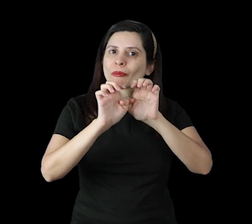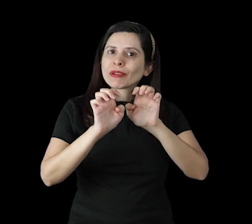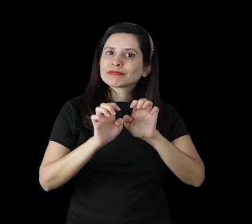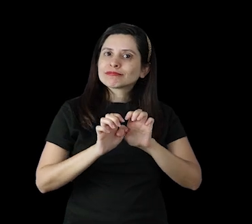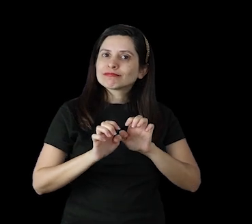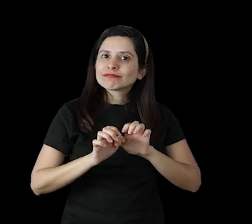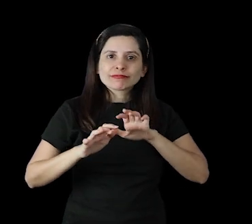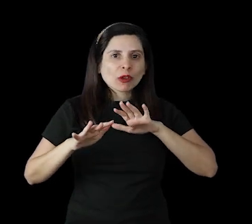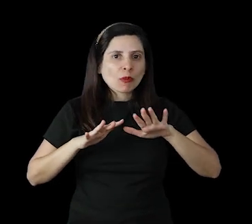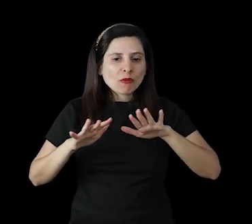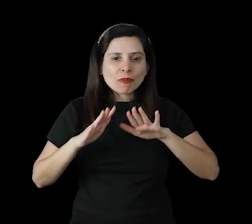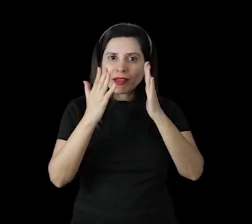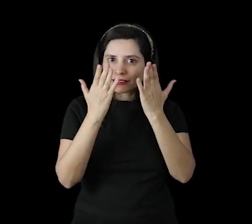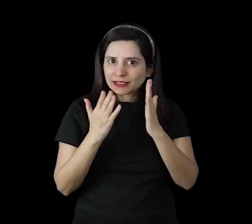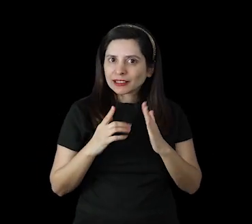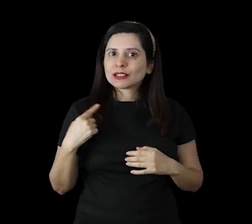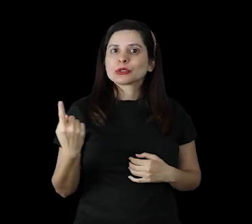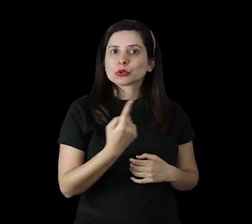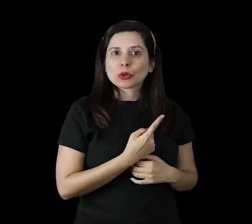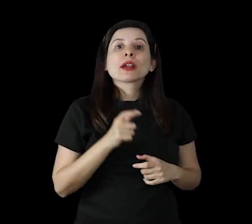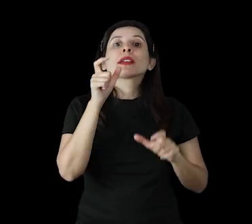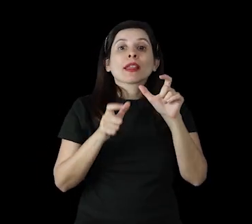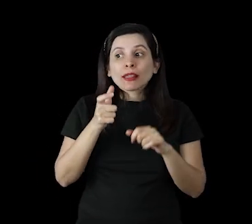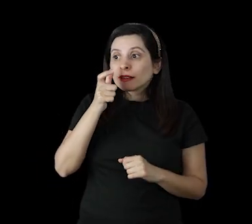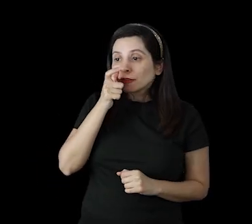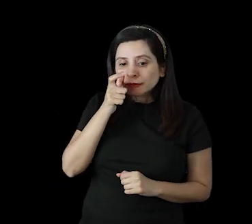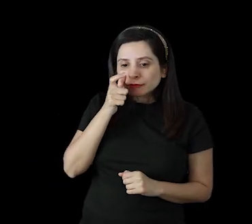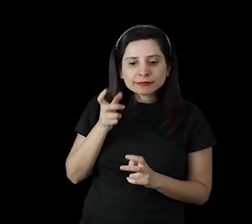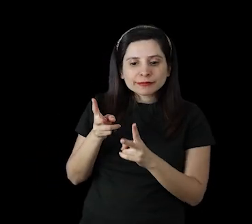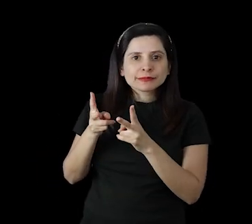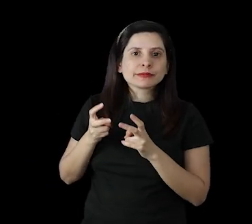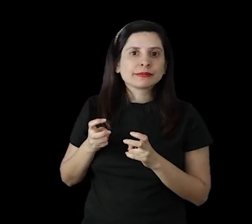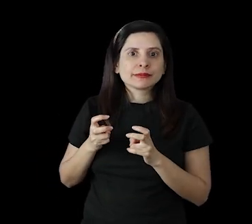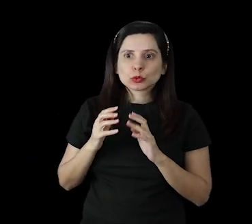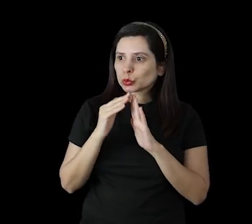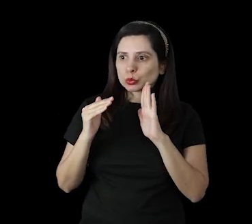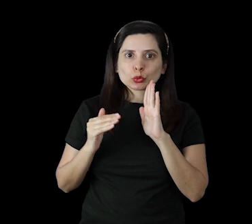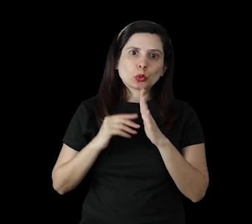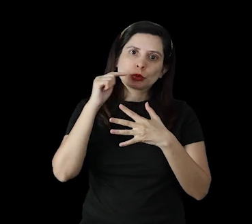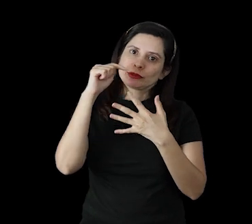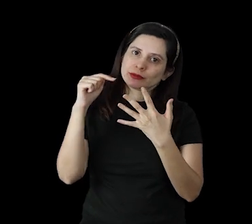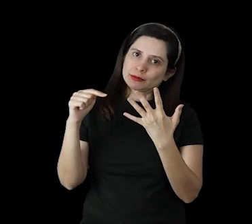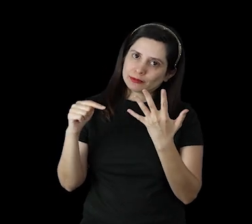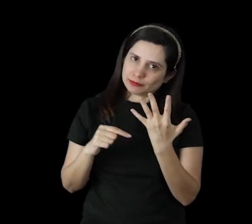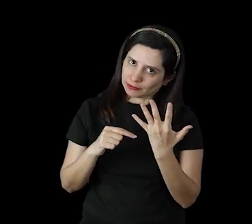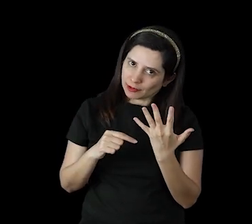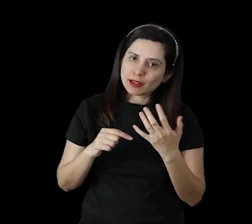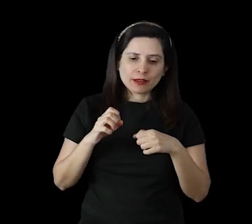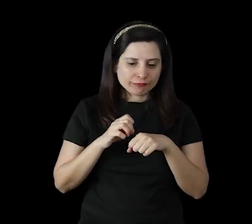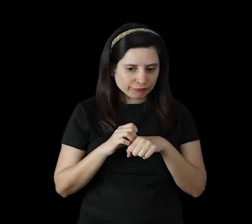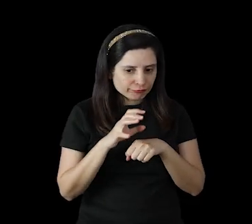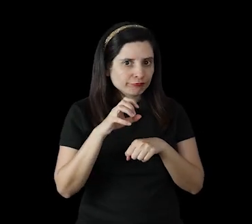uma ferramenta analítica nossa, porque quem está vendo o filme não está vendo todas essas coisas, né. Inclusive eu